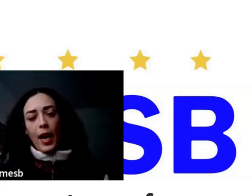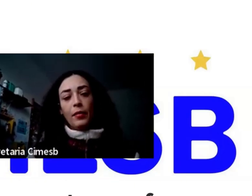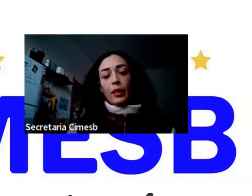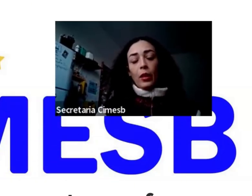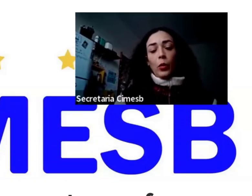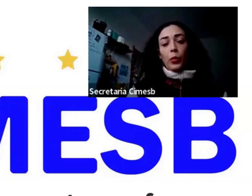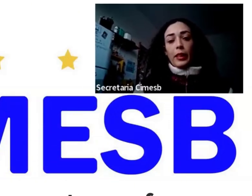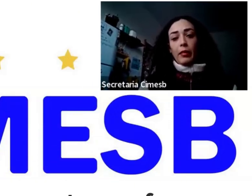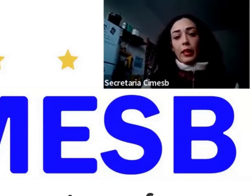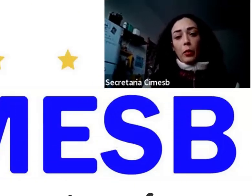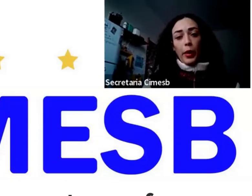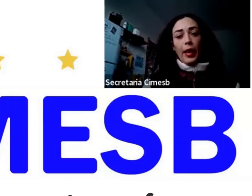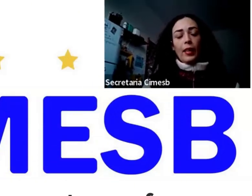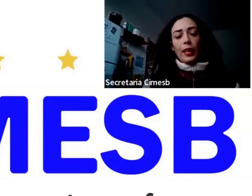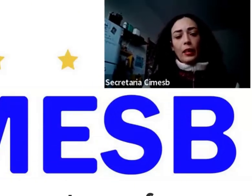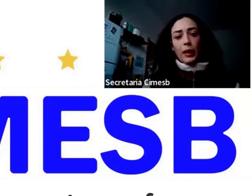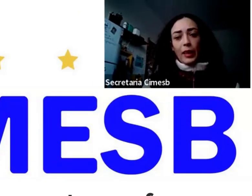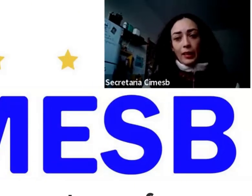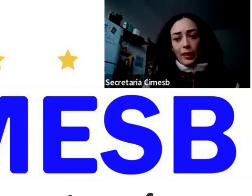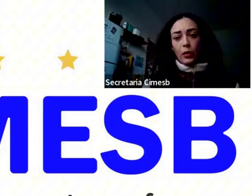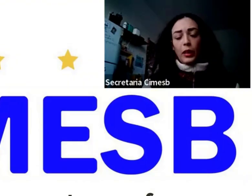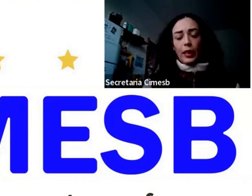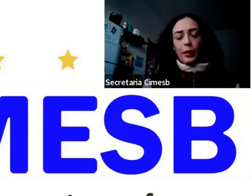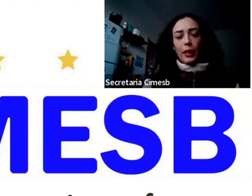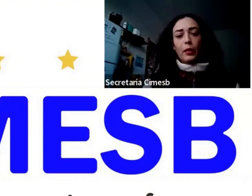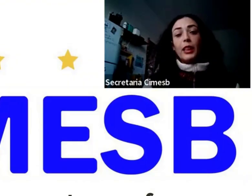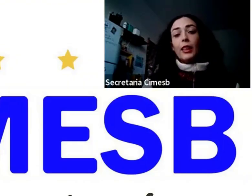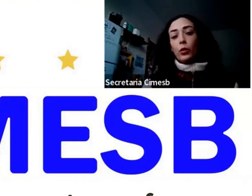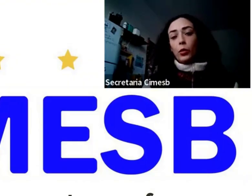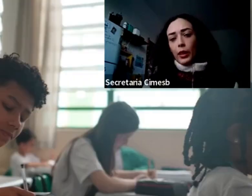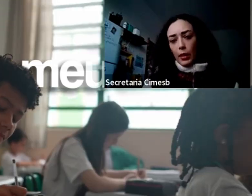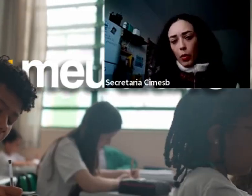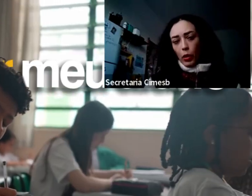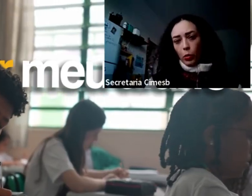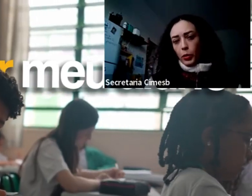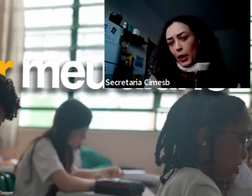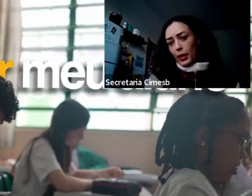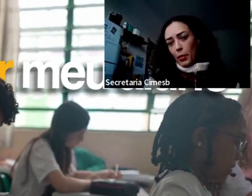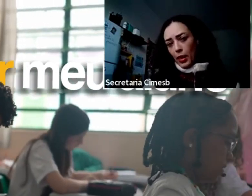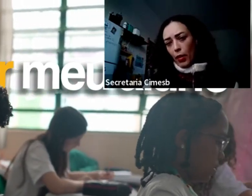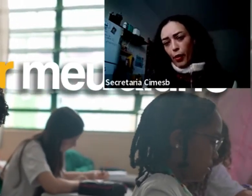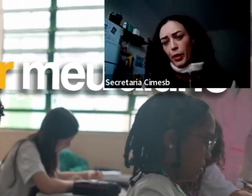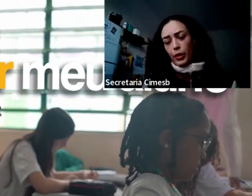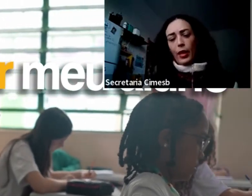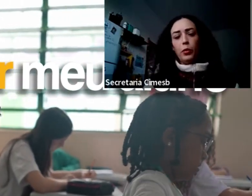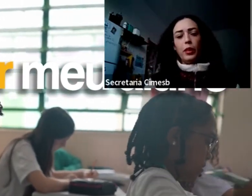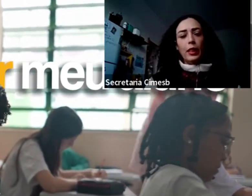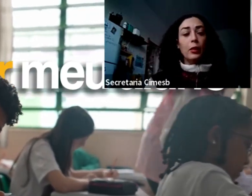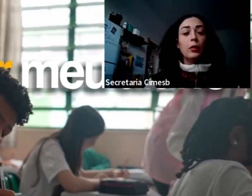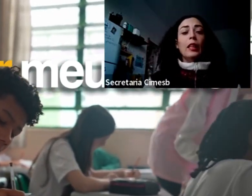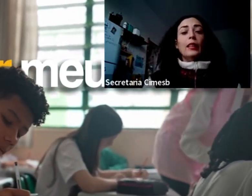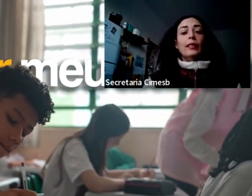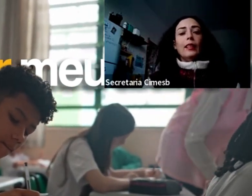vou abordar o ensino ali com ele, a interpretação em Libras. Eu preciso conhecer meu aluno para saber se ele é